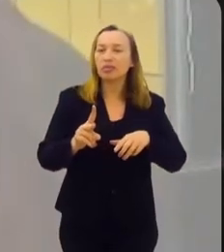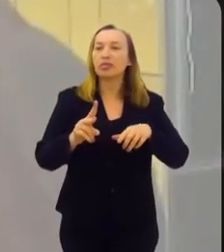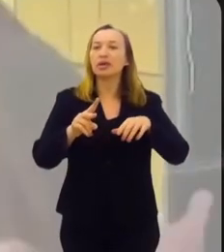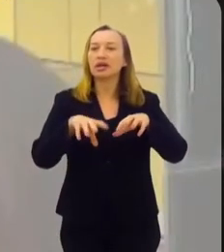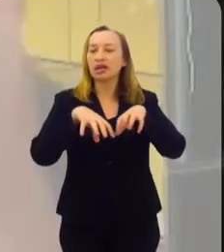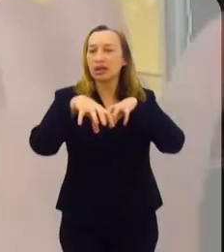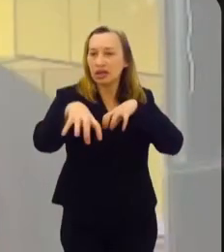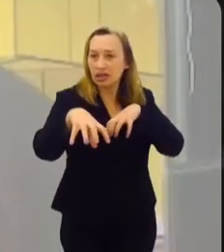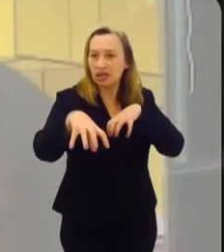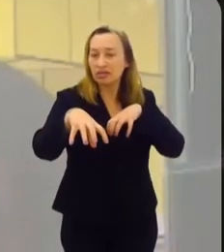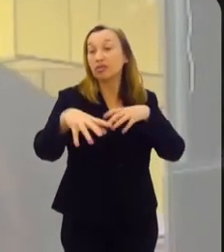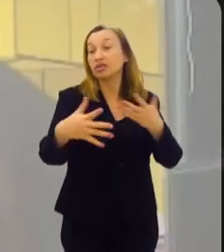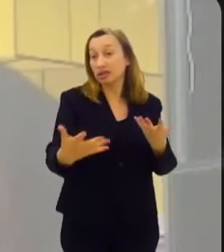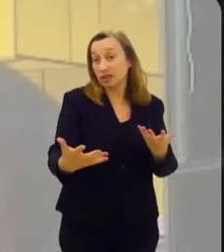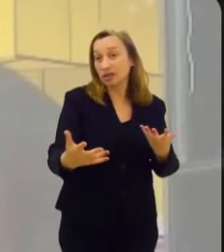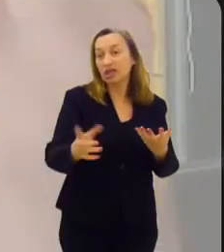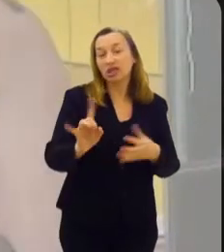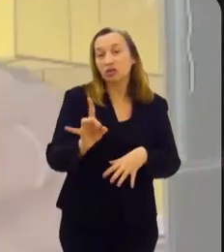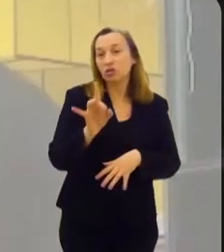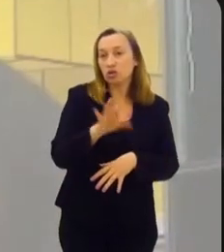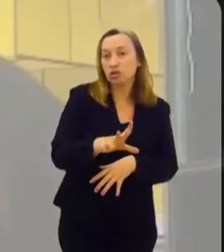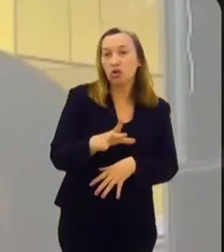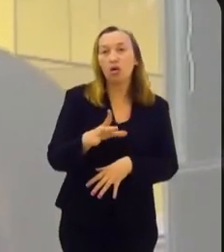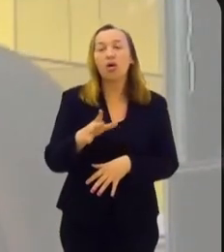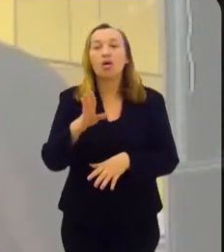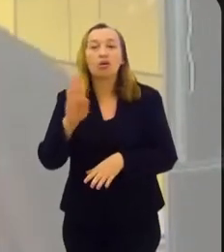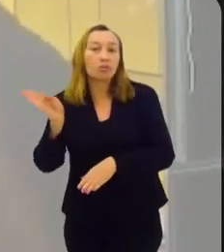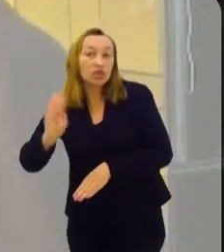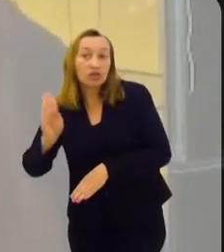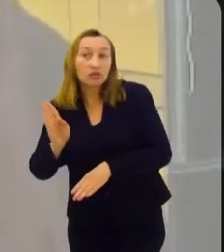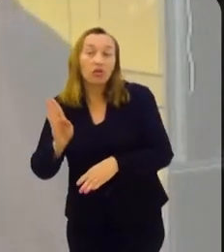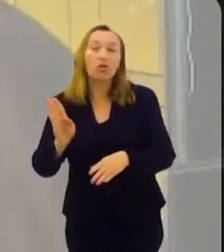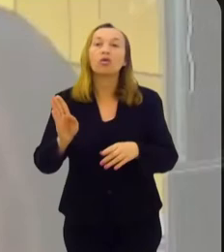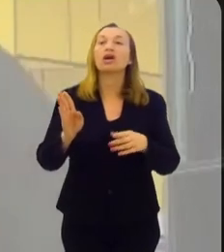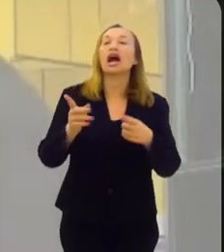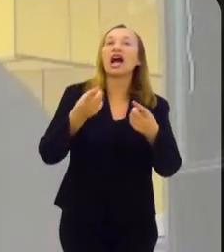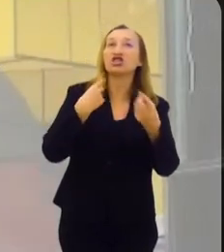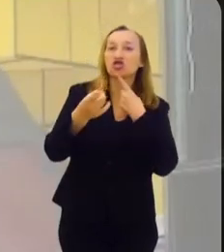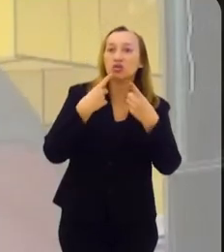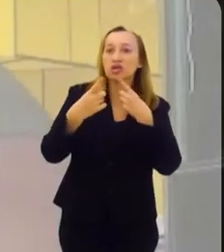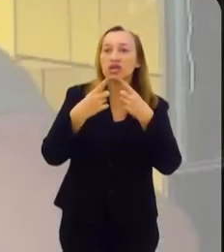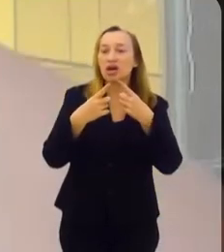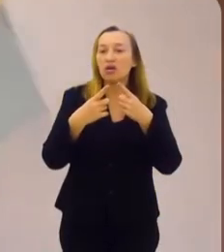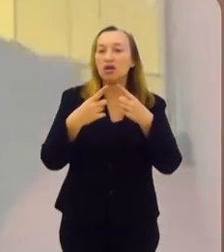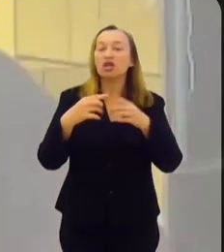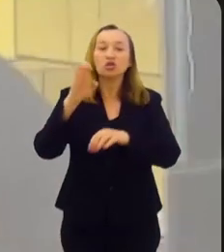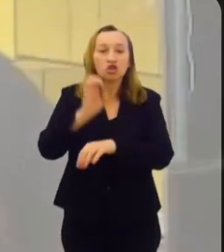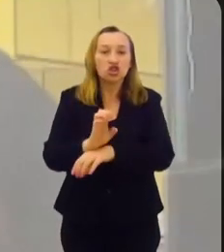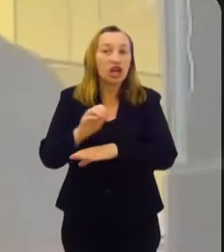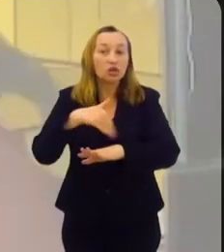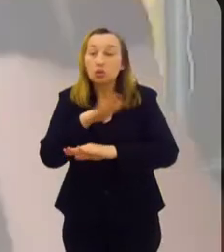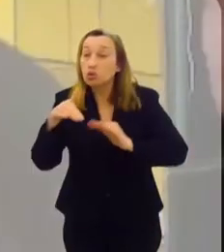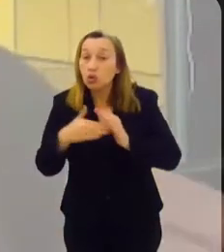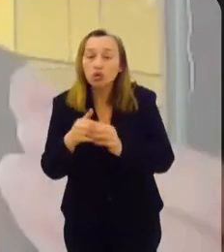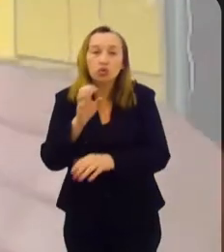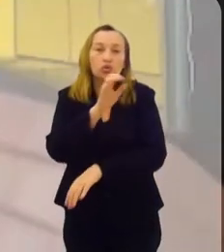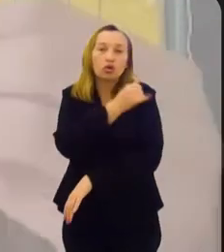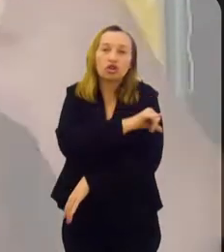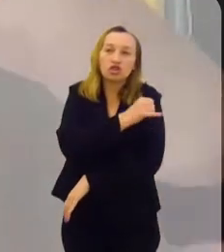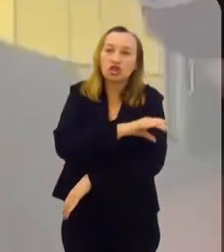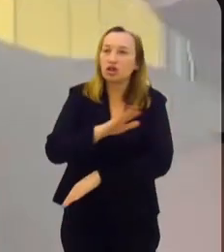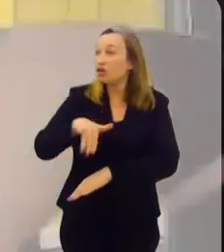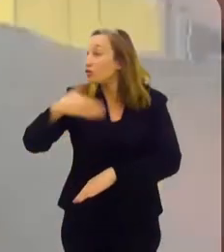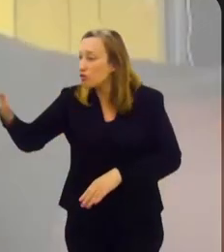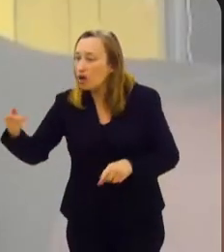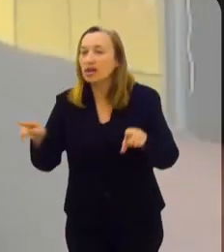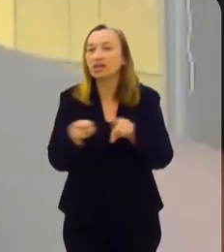híbridas sempre, obrigatoriamente, né? Porque a gente não está só localizado em Botafogo, a gente, essa discussão é do estado do Rio de